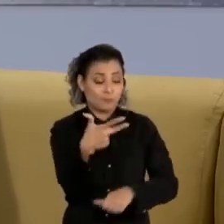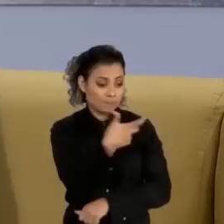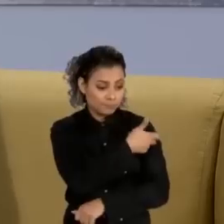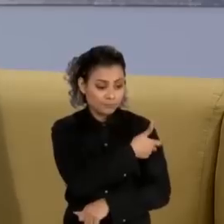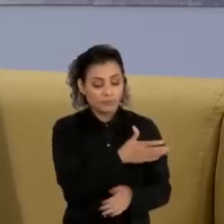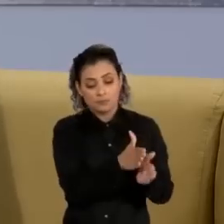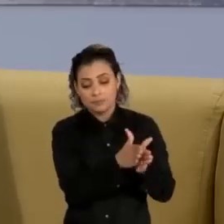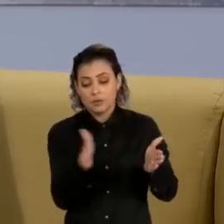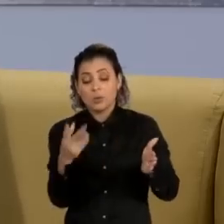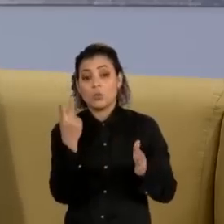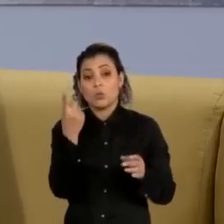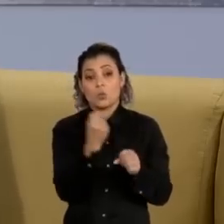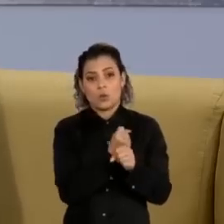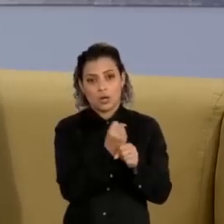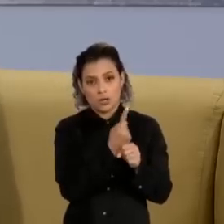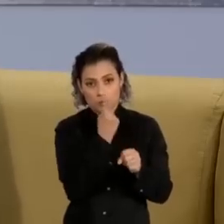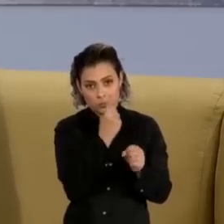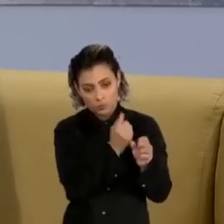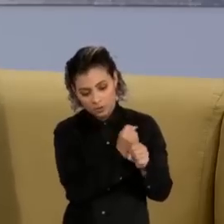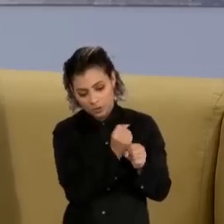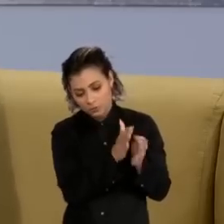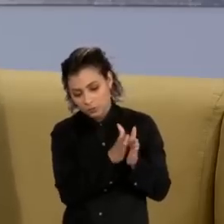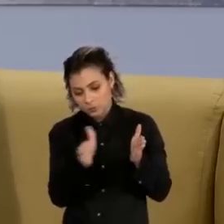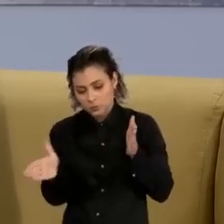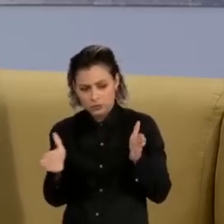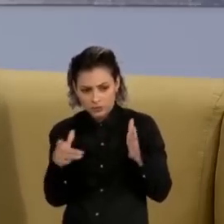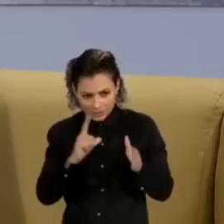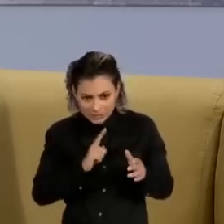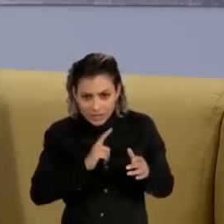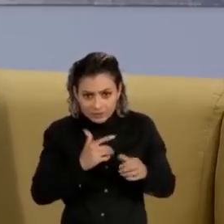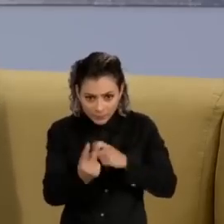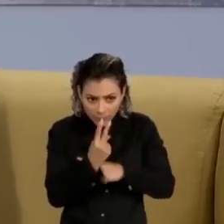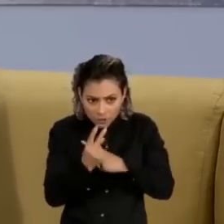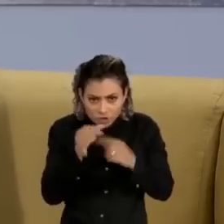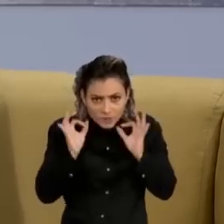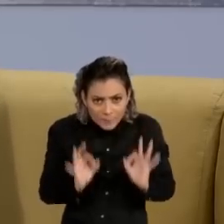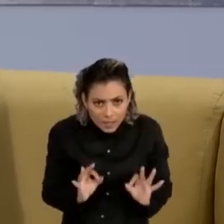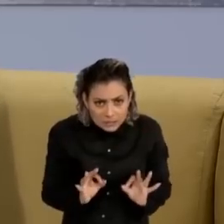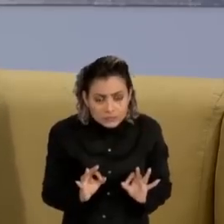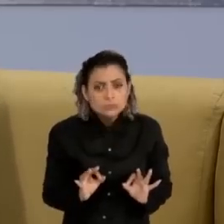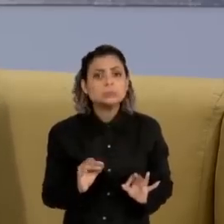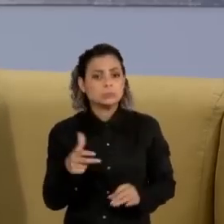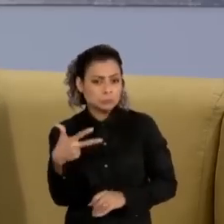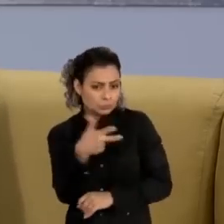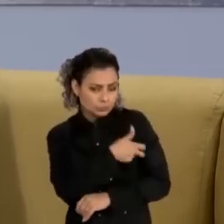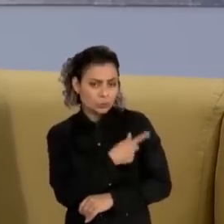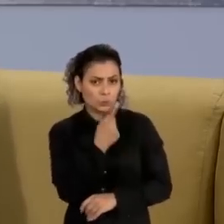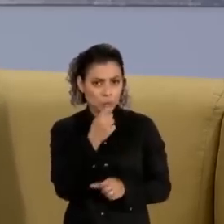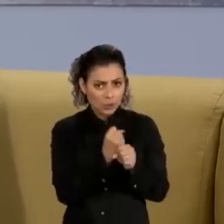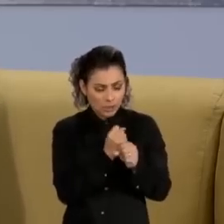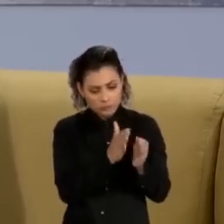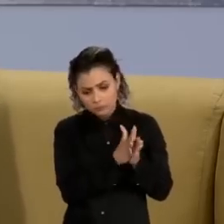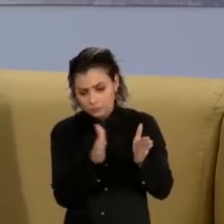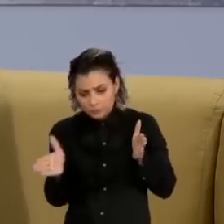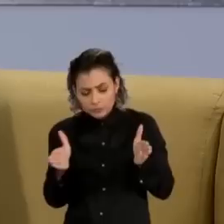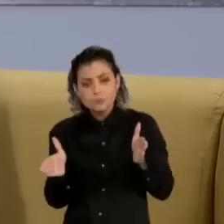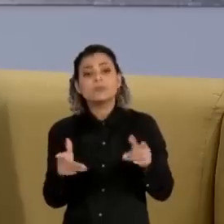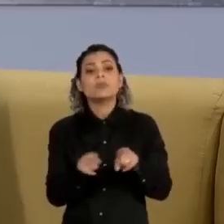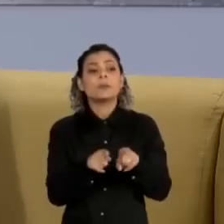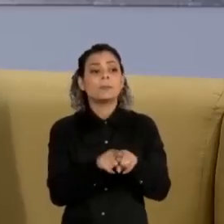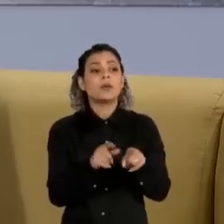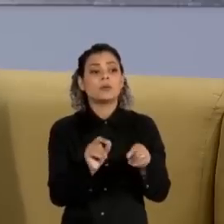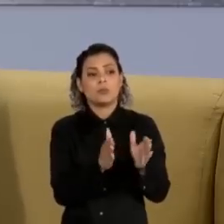pelo menos 1 ano, para se verificar se ela funcionou nesse 1 ano e, posteriormente, a